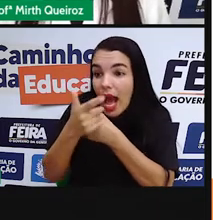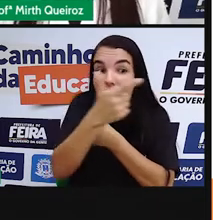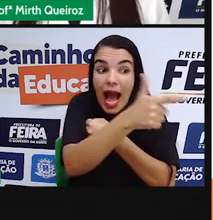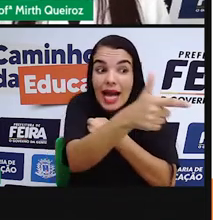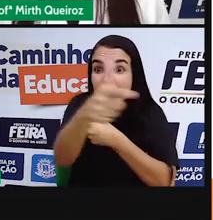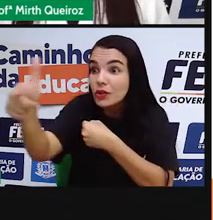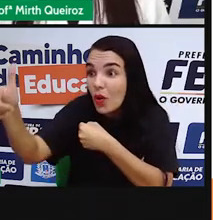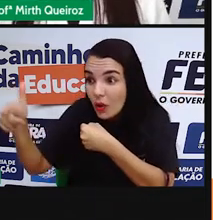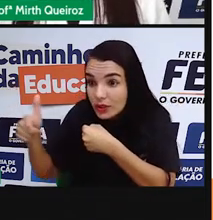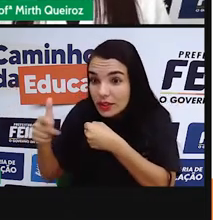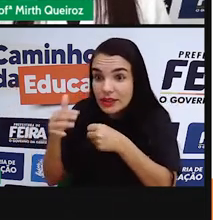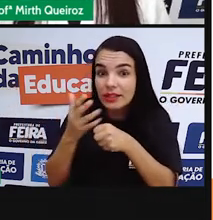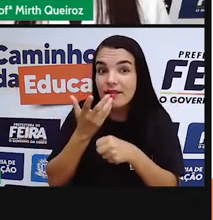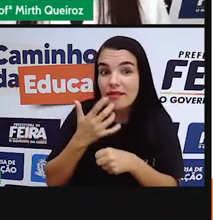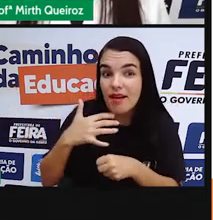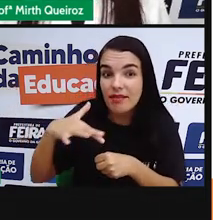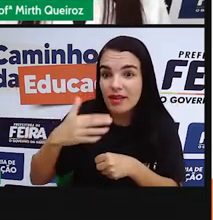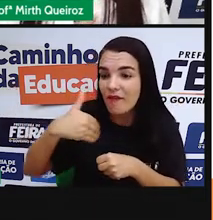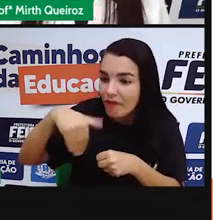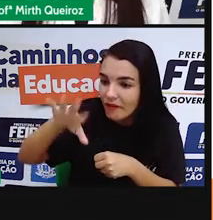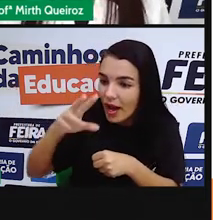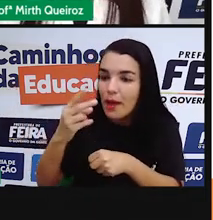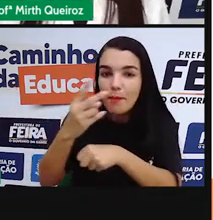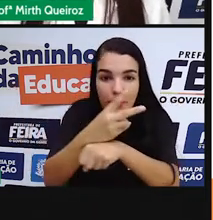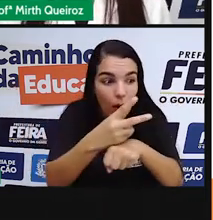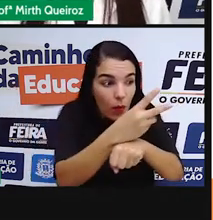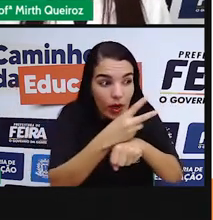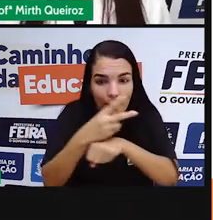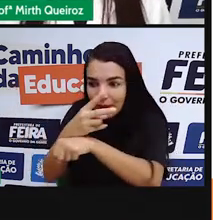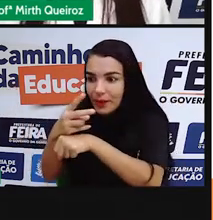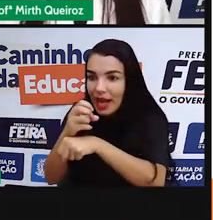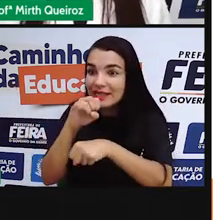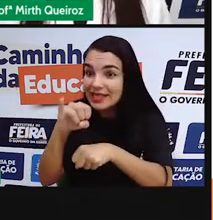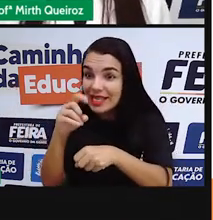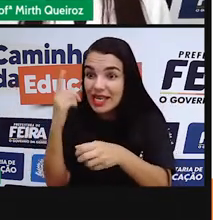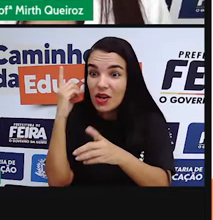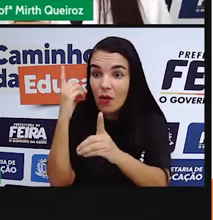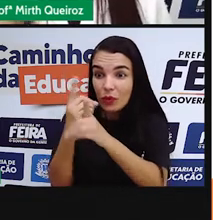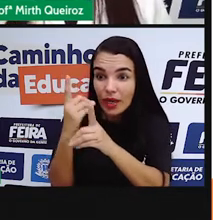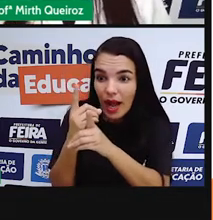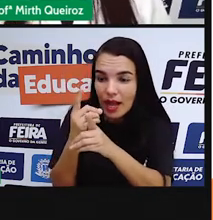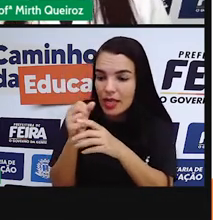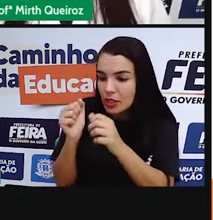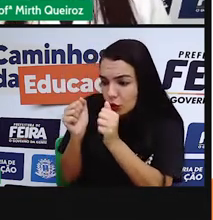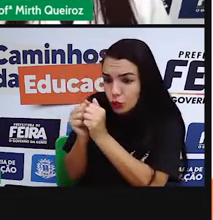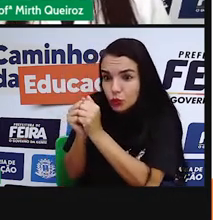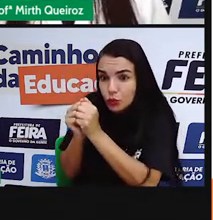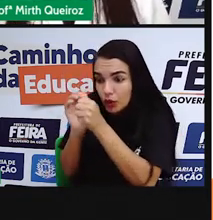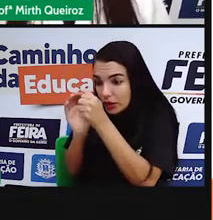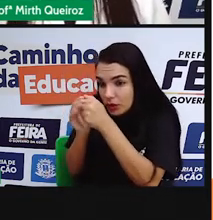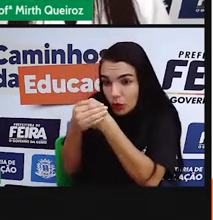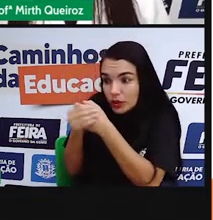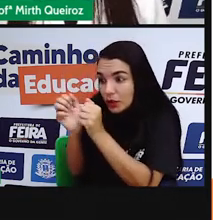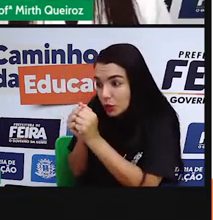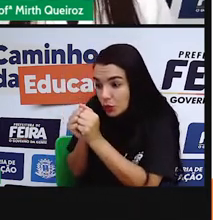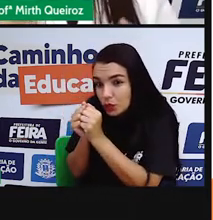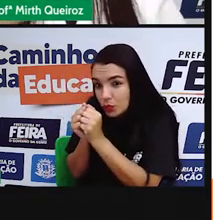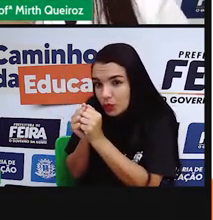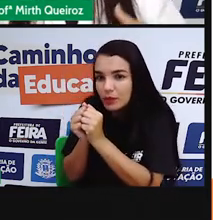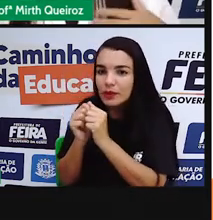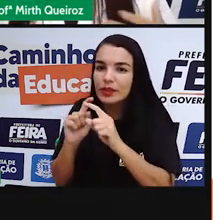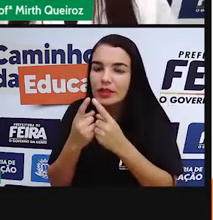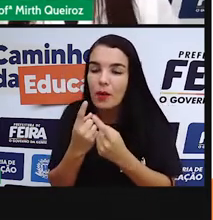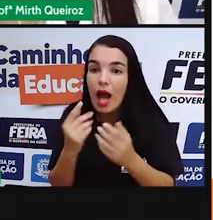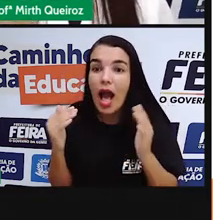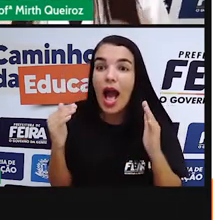escondida, né? Ela vai ficar escondida também junto com essa no esconderijo. E a última criança a encontrar, porque